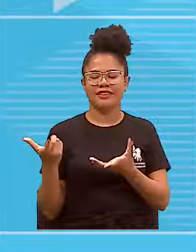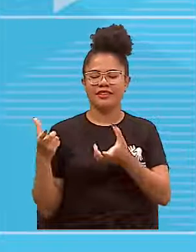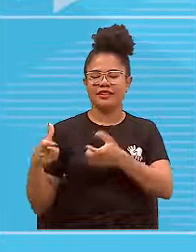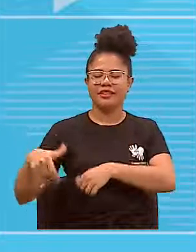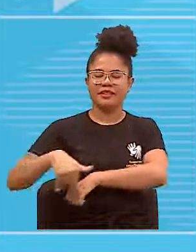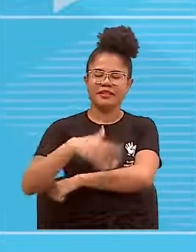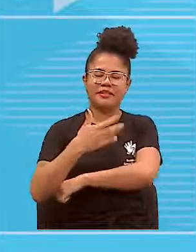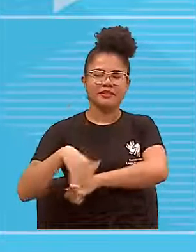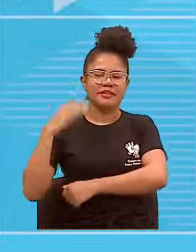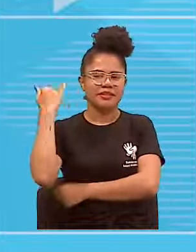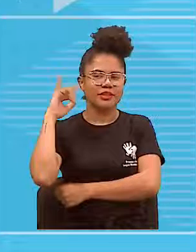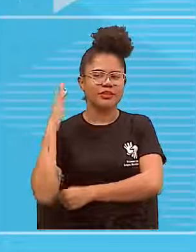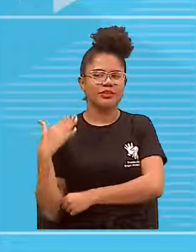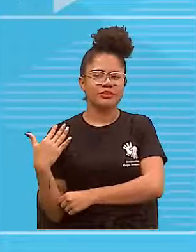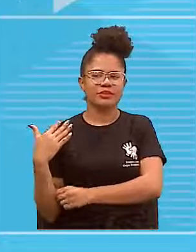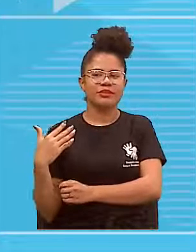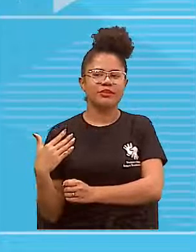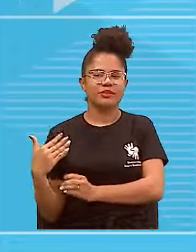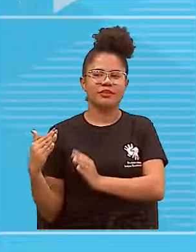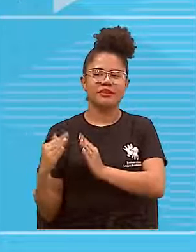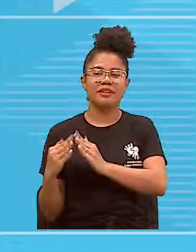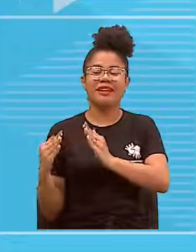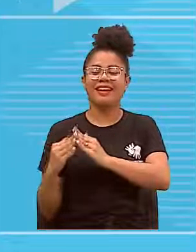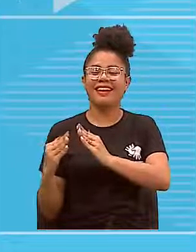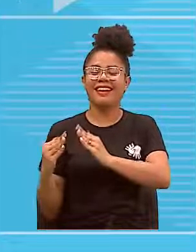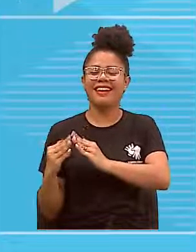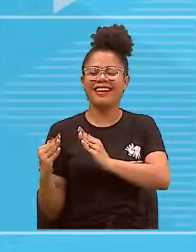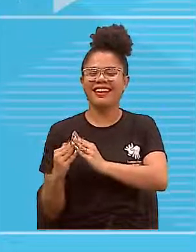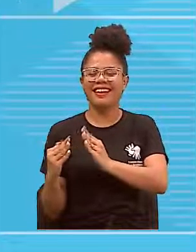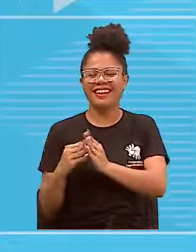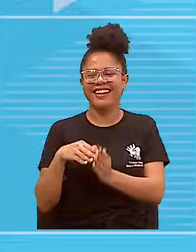Vamos supor que a Joyce mora no Jocambinho.